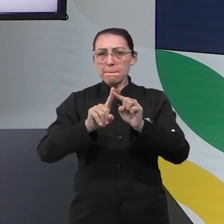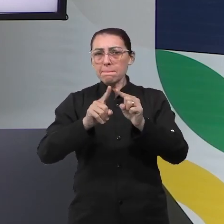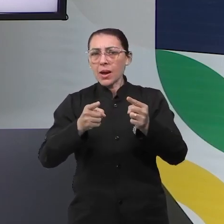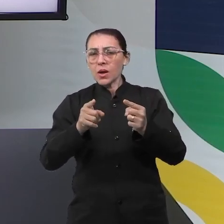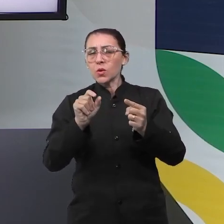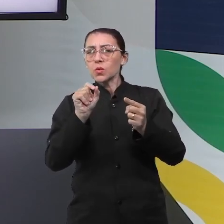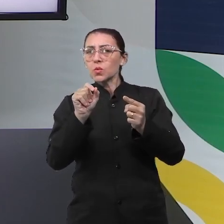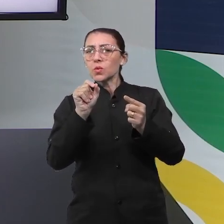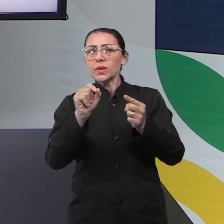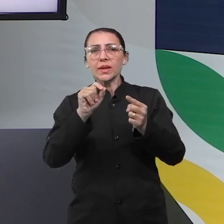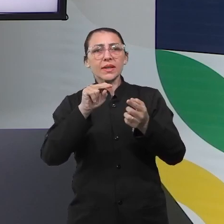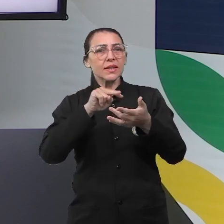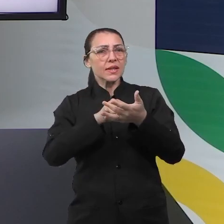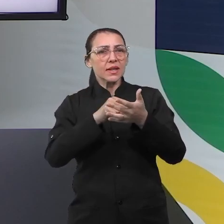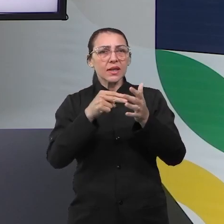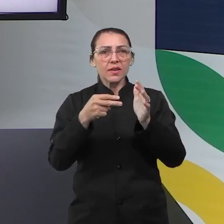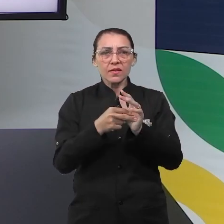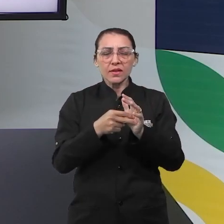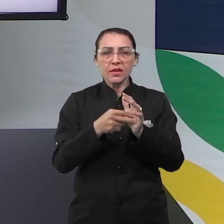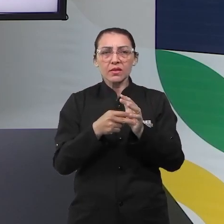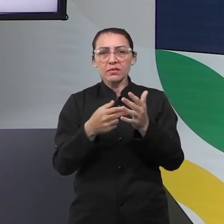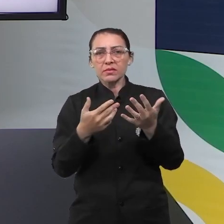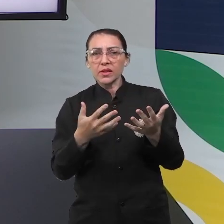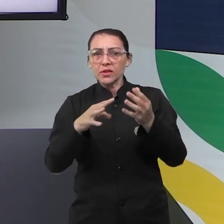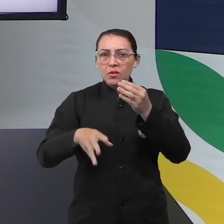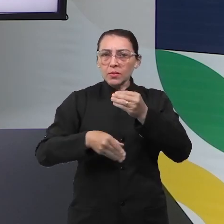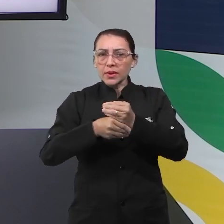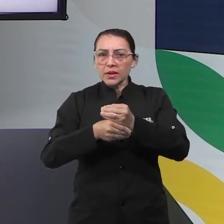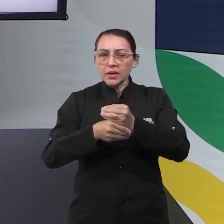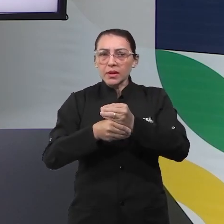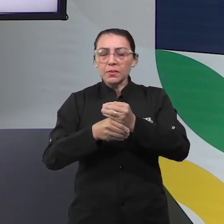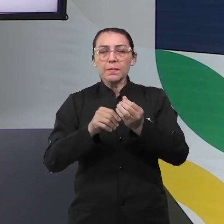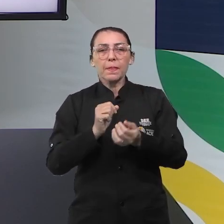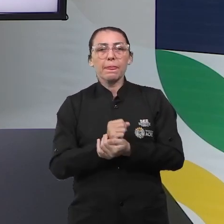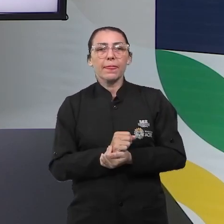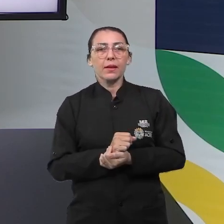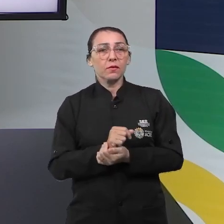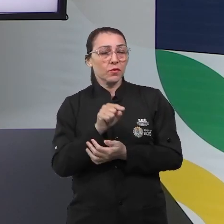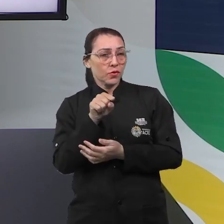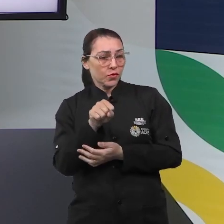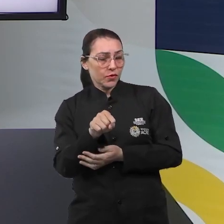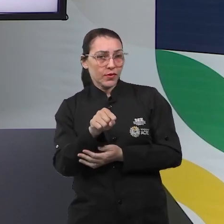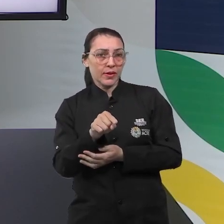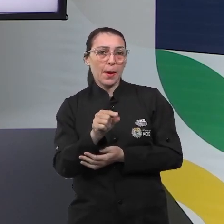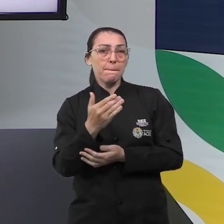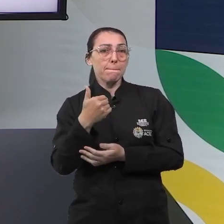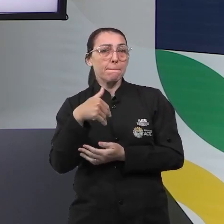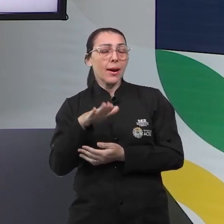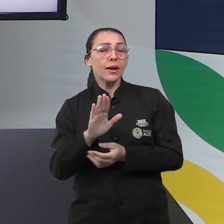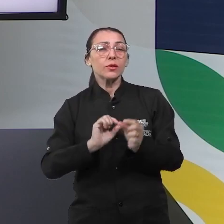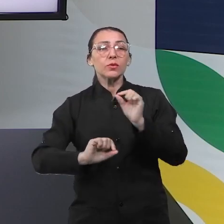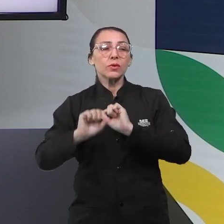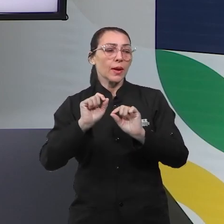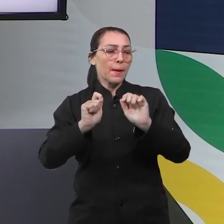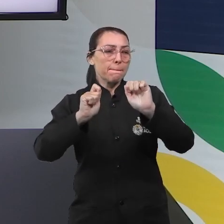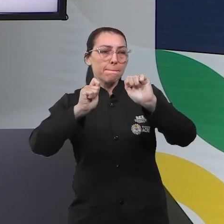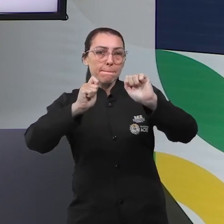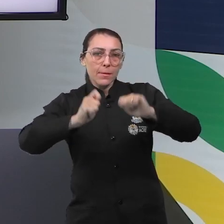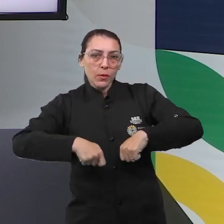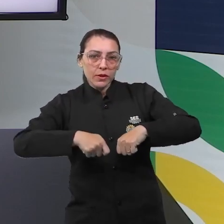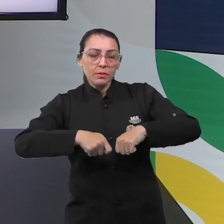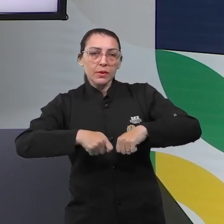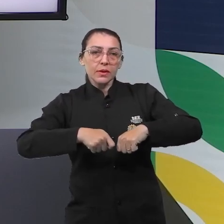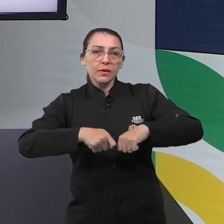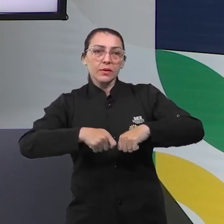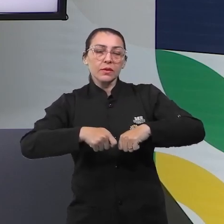seria esse sentido figurado? O sentido figurado é quando você dá margem de